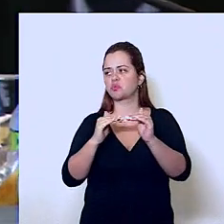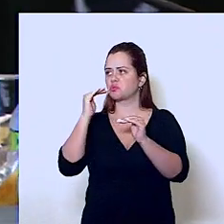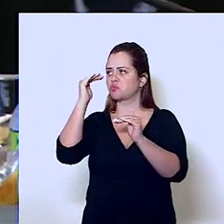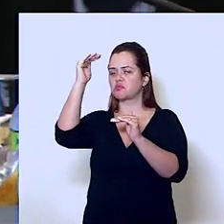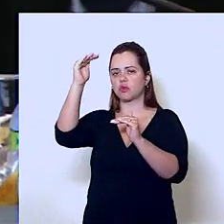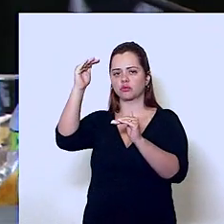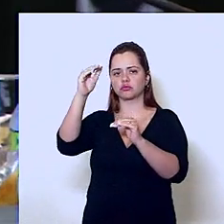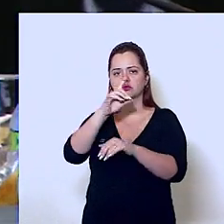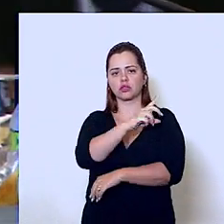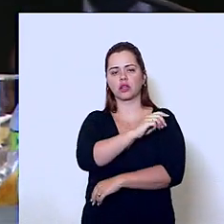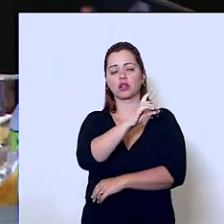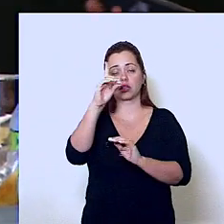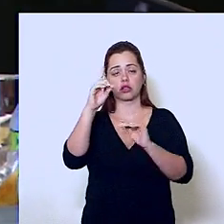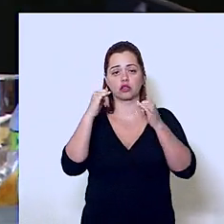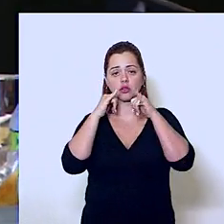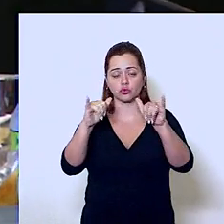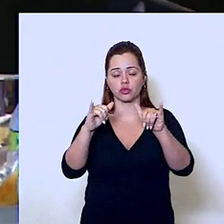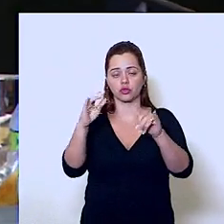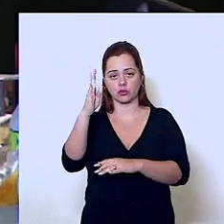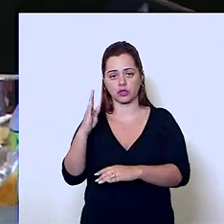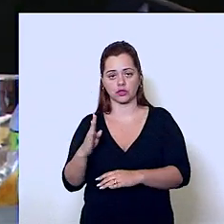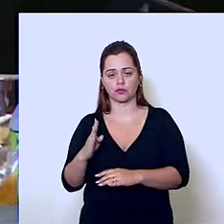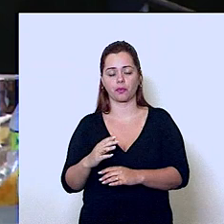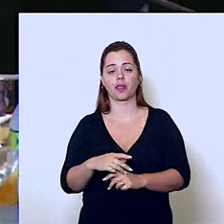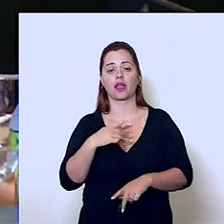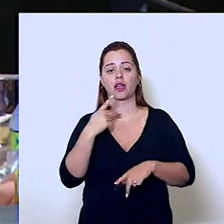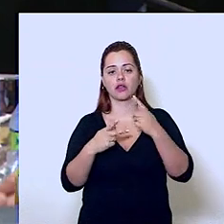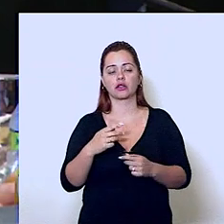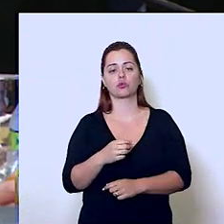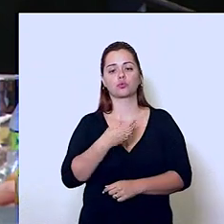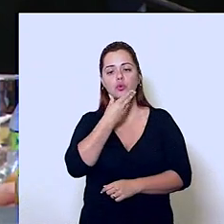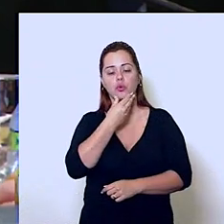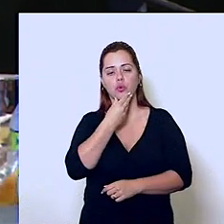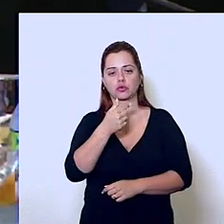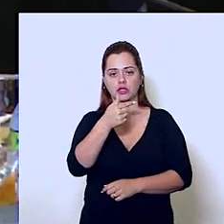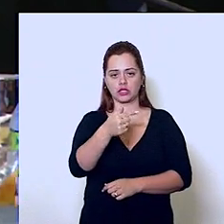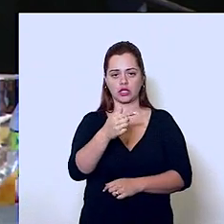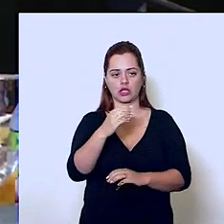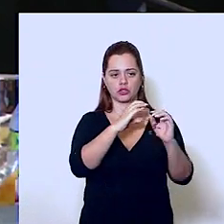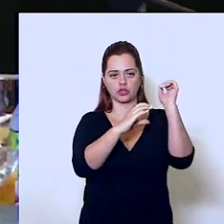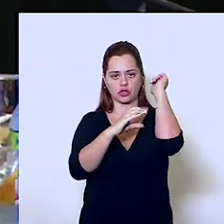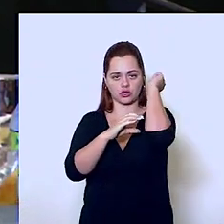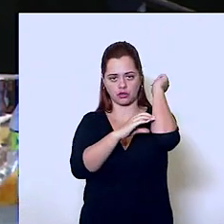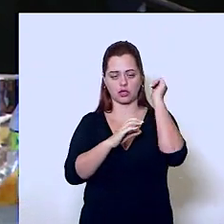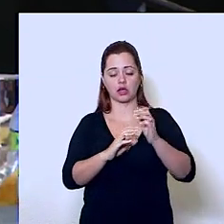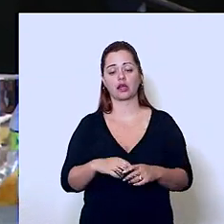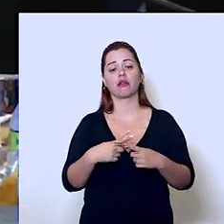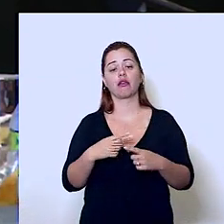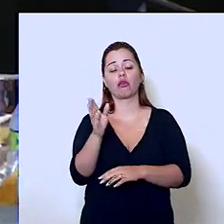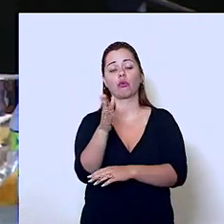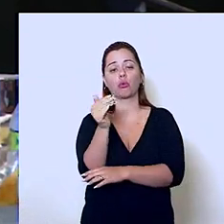do Brasil, que a gente chamava Doutor Sete Câmara, nada mais, nada menos do que o embaixador Sete Câmara, que tinha sido